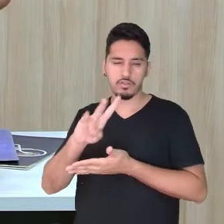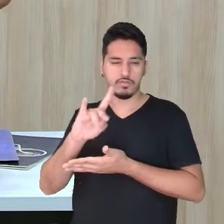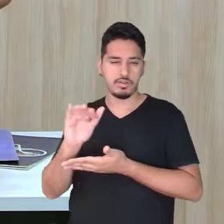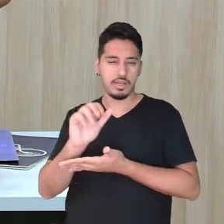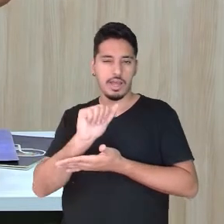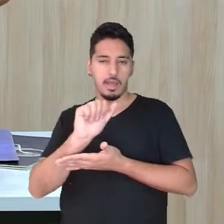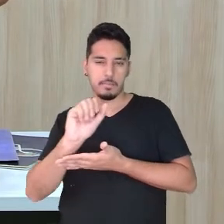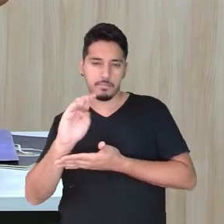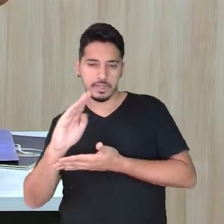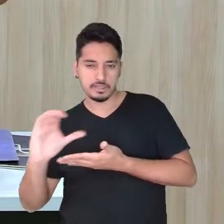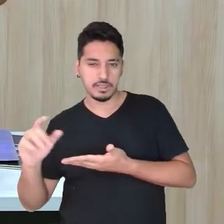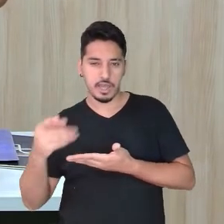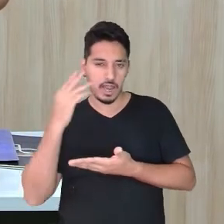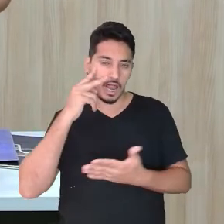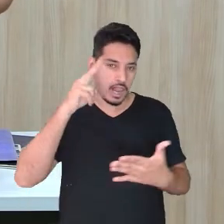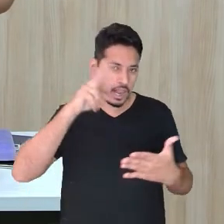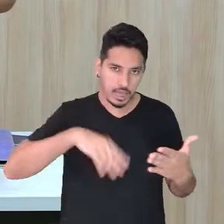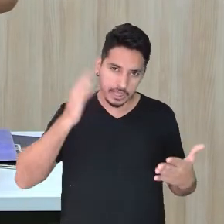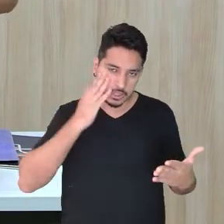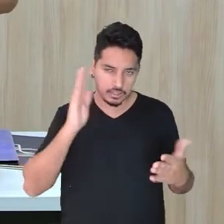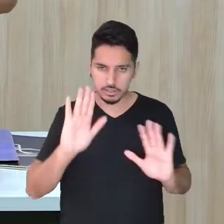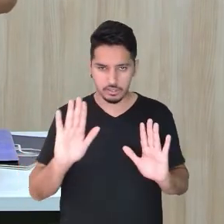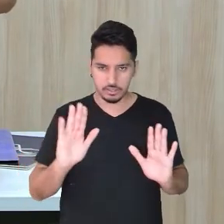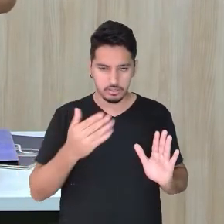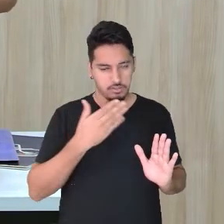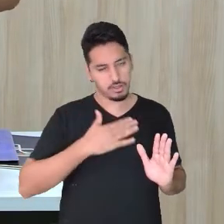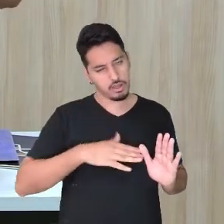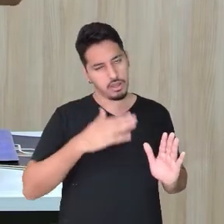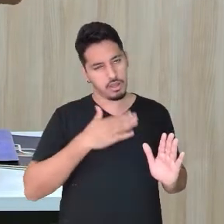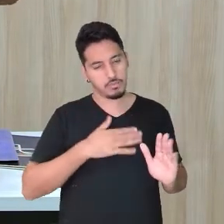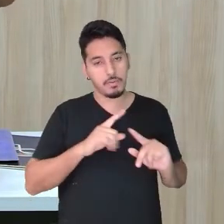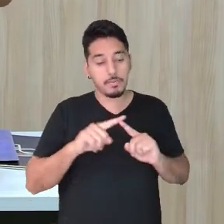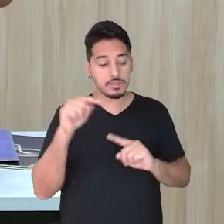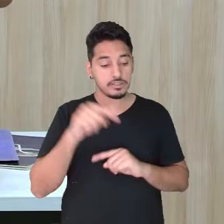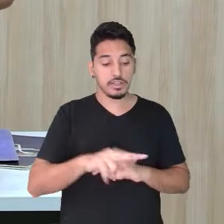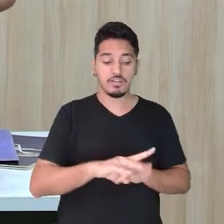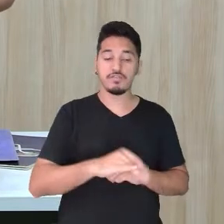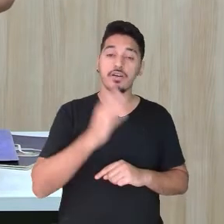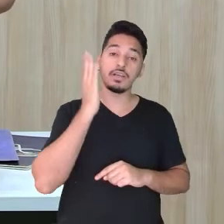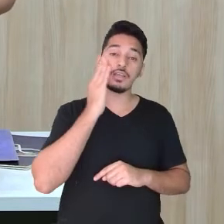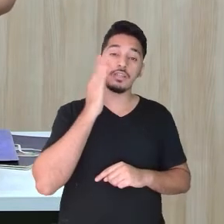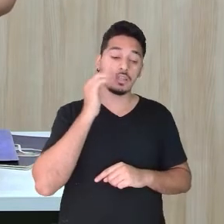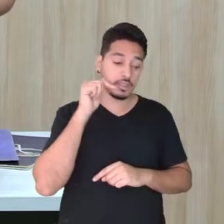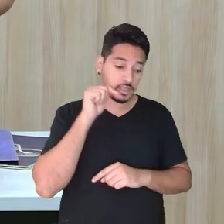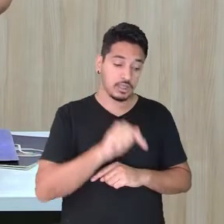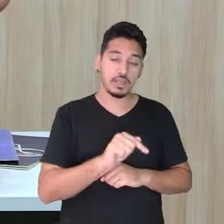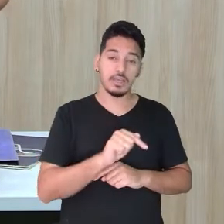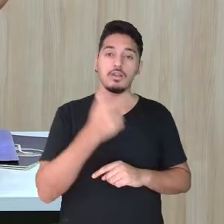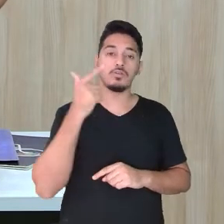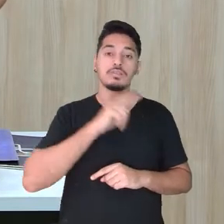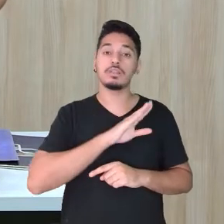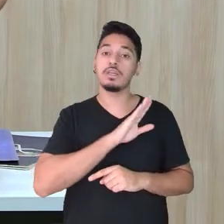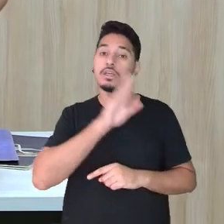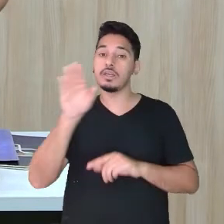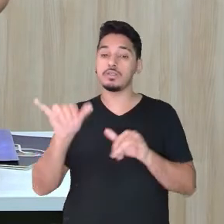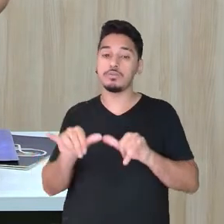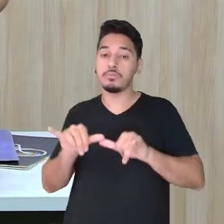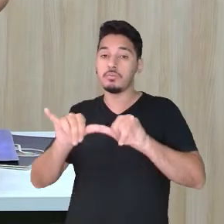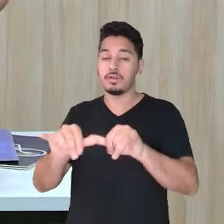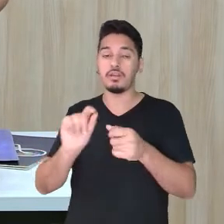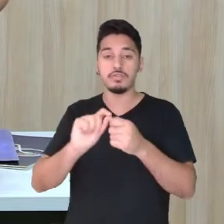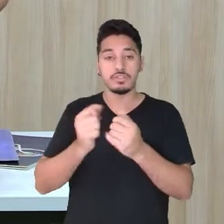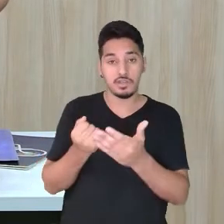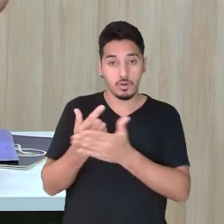alfabetizada para ler e entender o que é que está naquela lista, mas ela vai entender que para ela poder ir ao supermercado